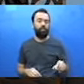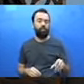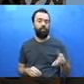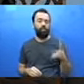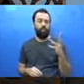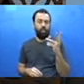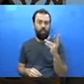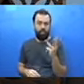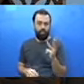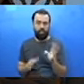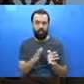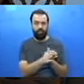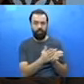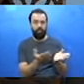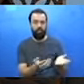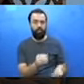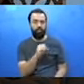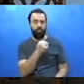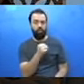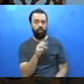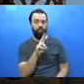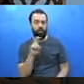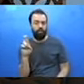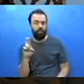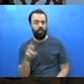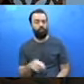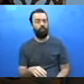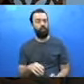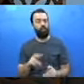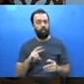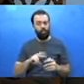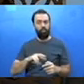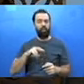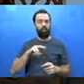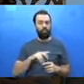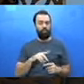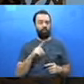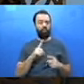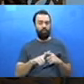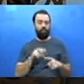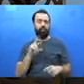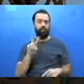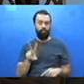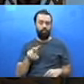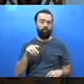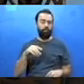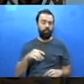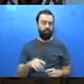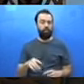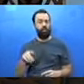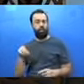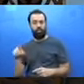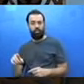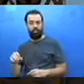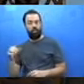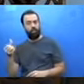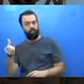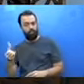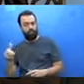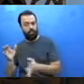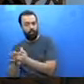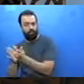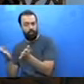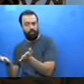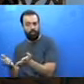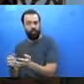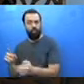ele custa R$ 8. Se a gente dobrar esses três cadernos para seis cadernos,